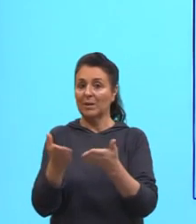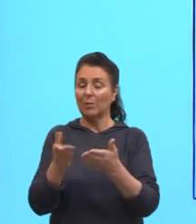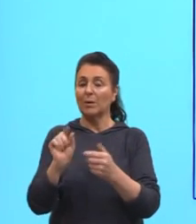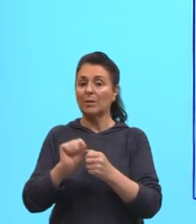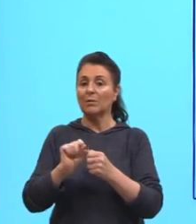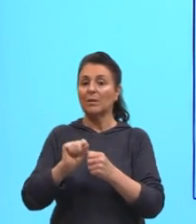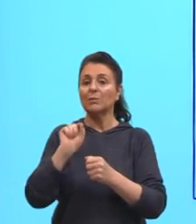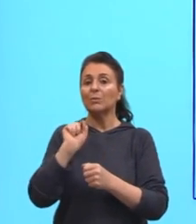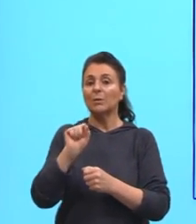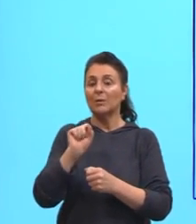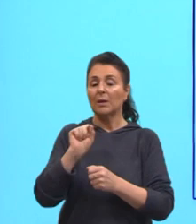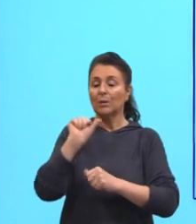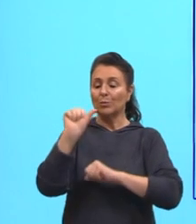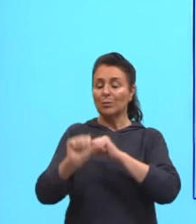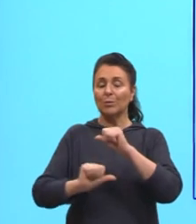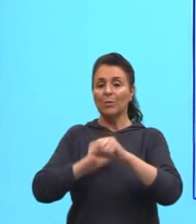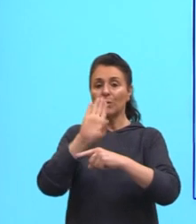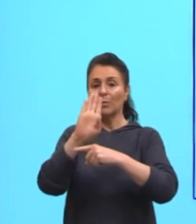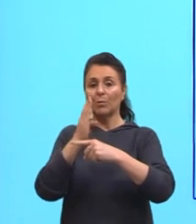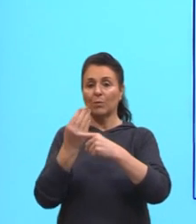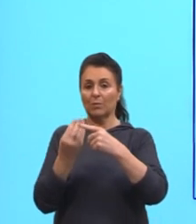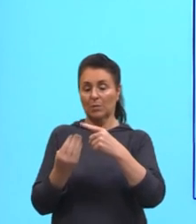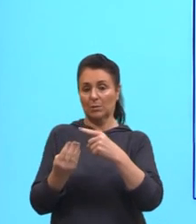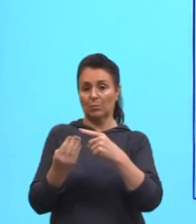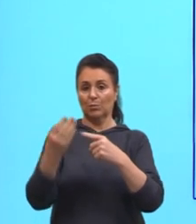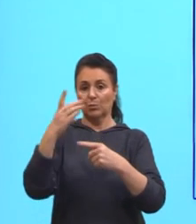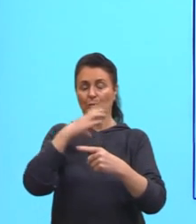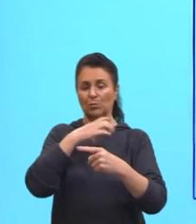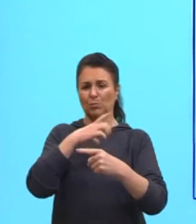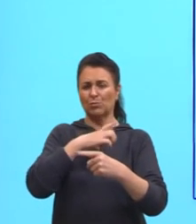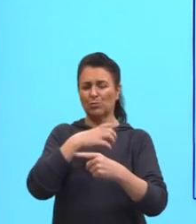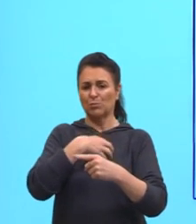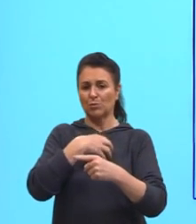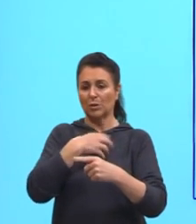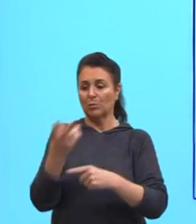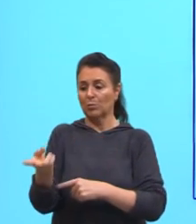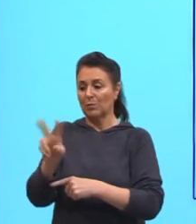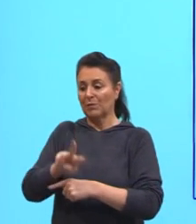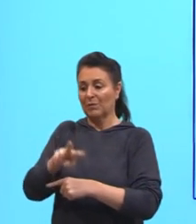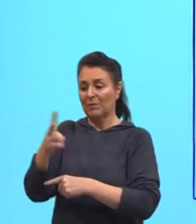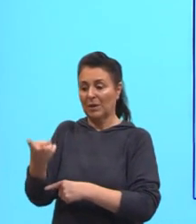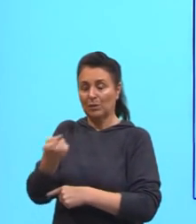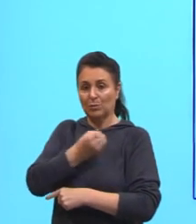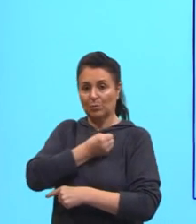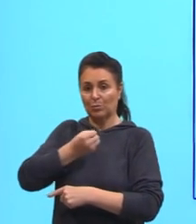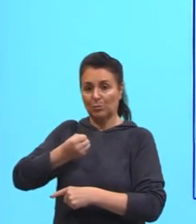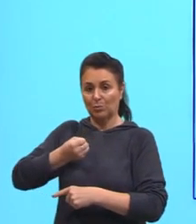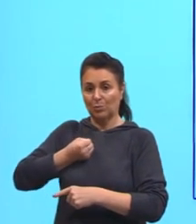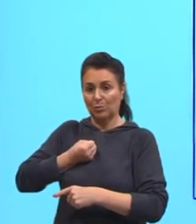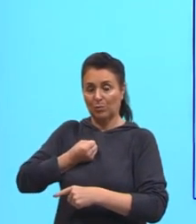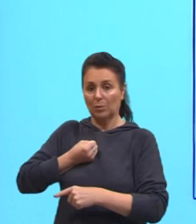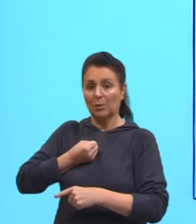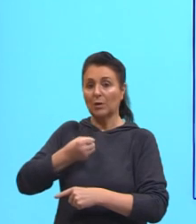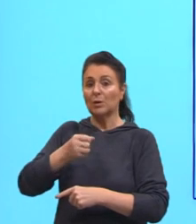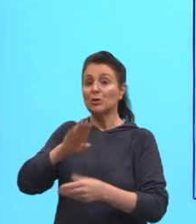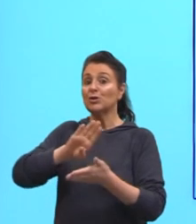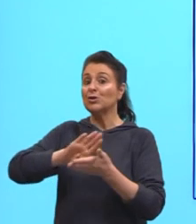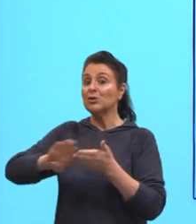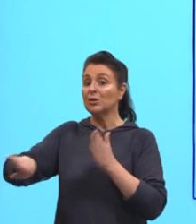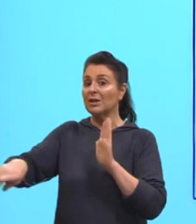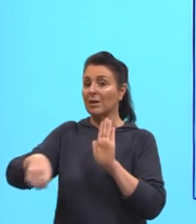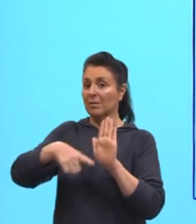Como nós transformamos infração de forma que nós temos o inverso do número nós tiramos o sinal de menos